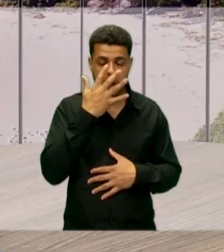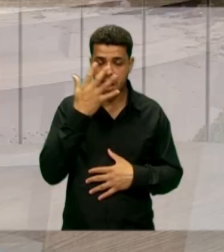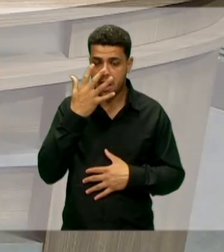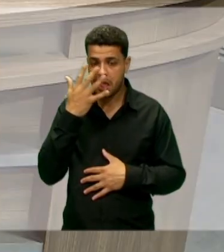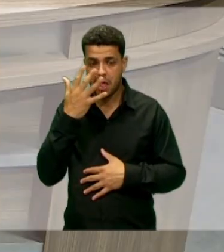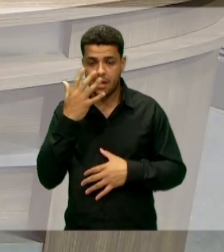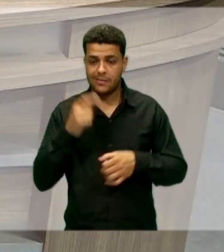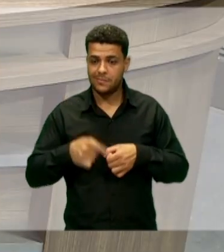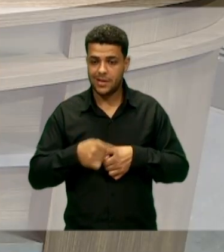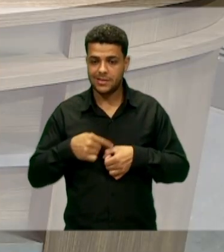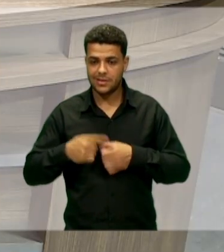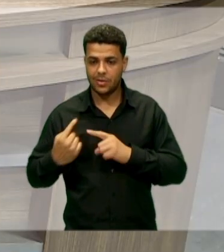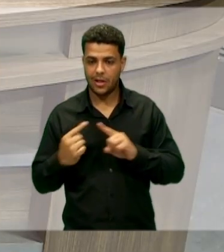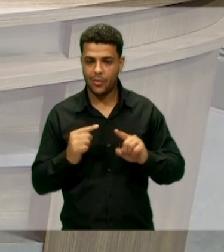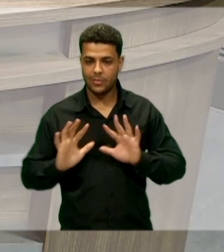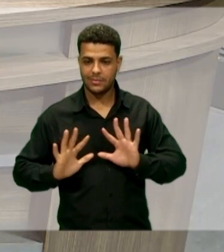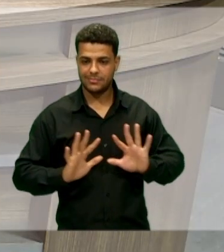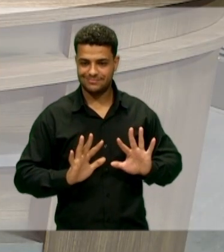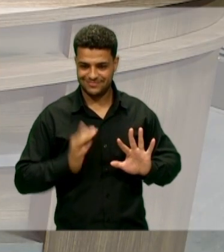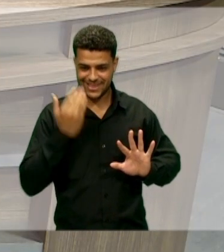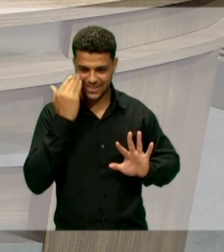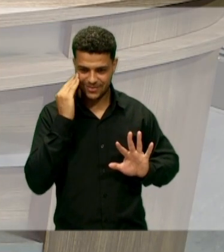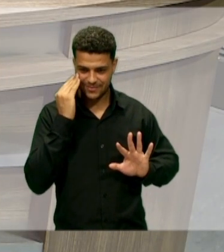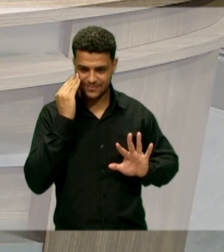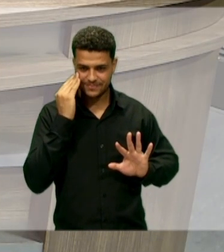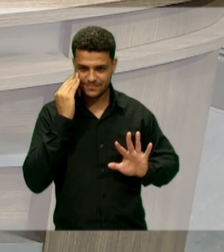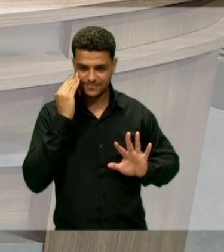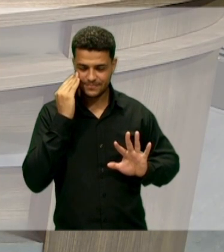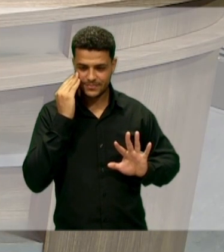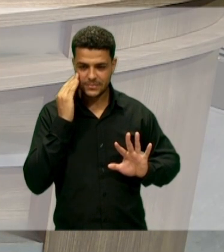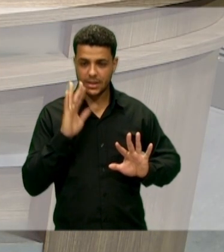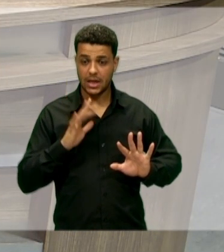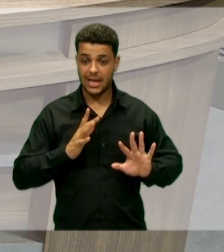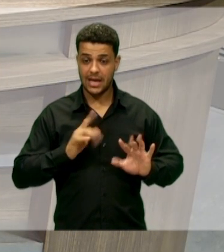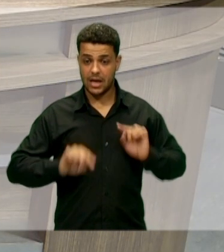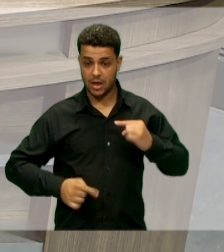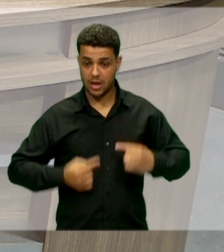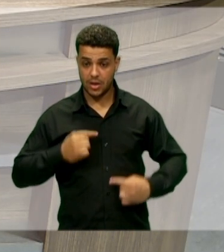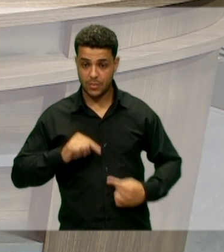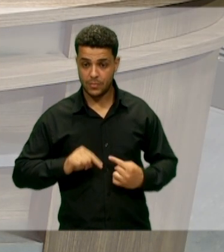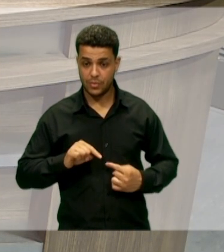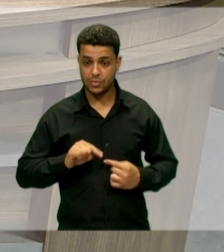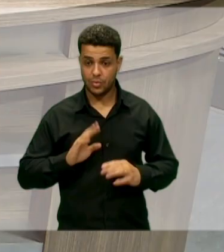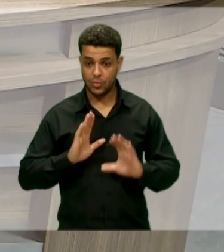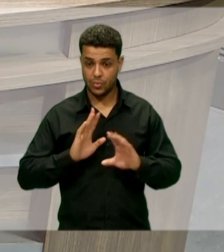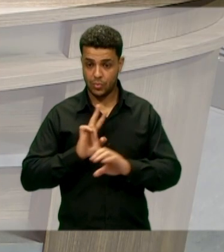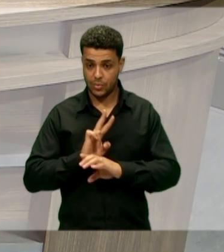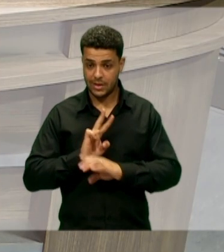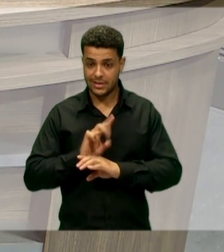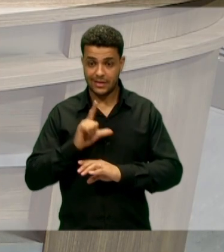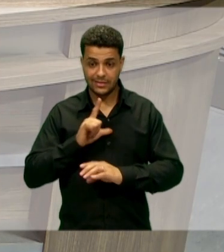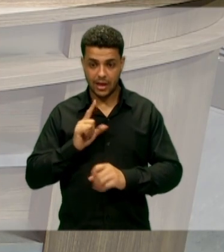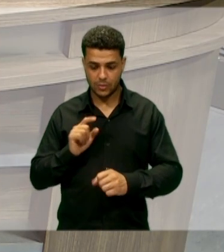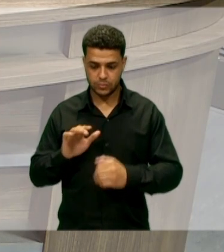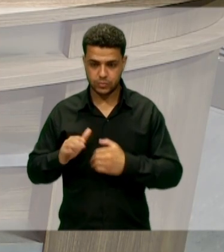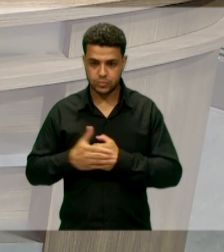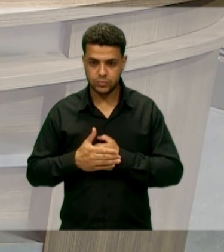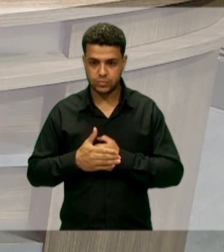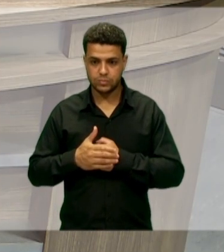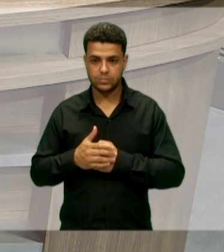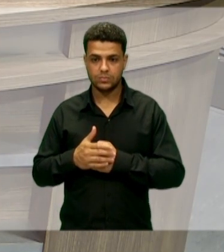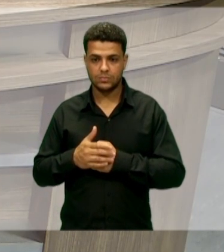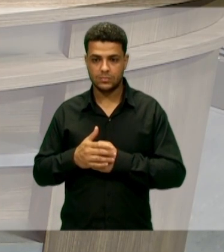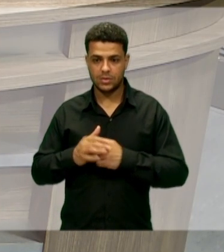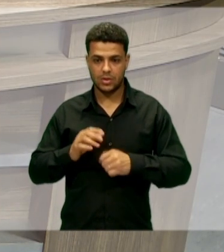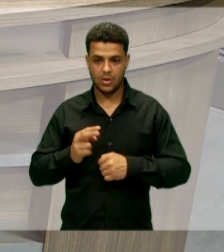importunado pelas células de defesa do hospedeiro. Entende? A imunoterapia, ela tem como objetivo bloquear a produção dessa